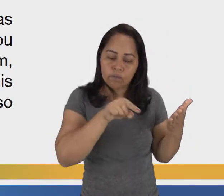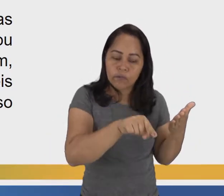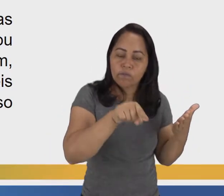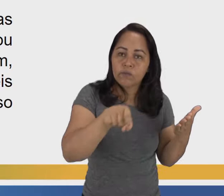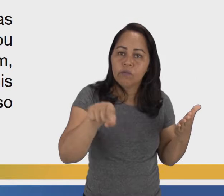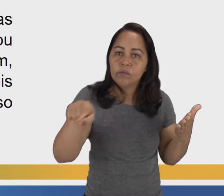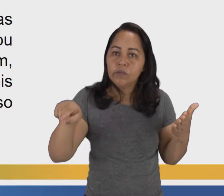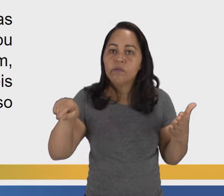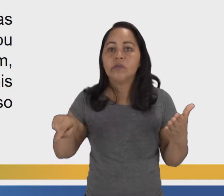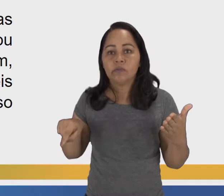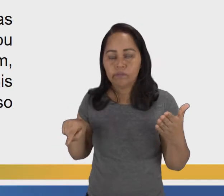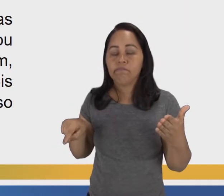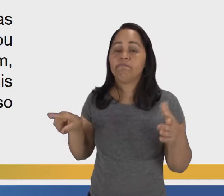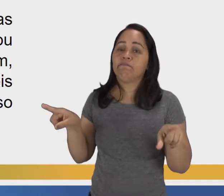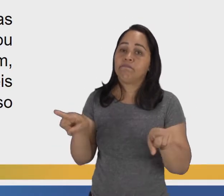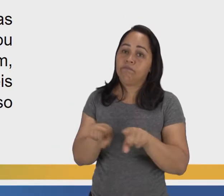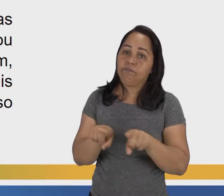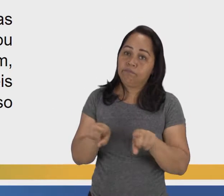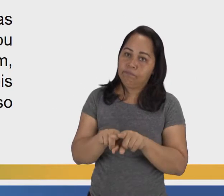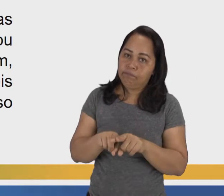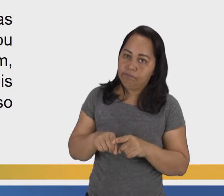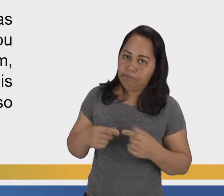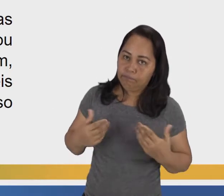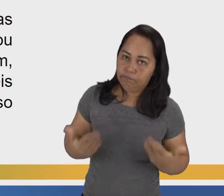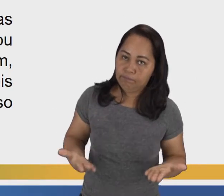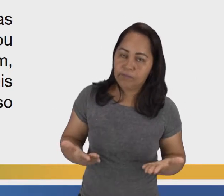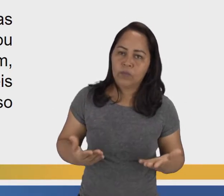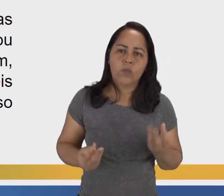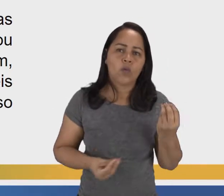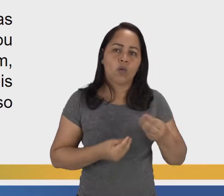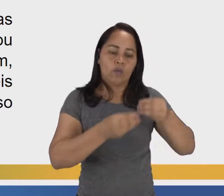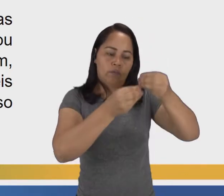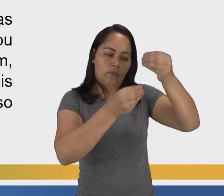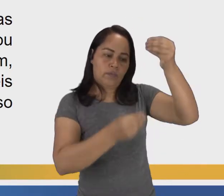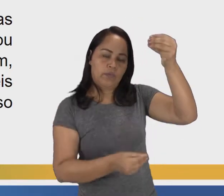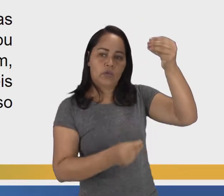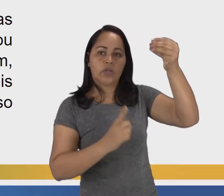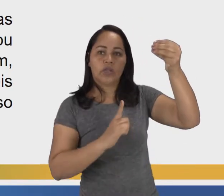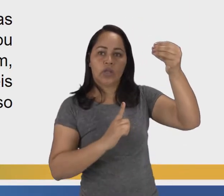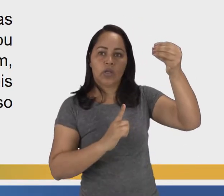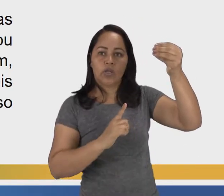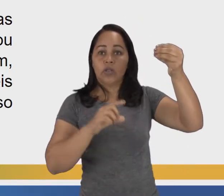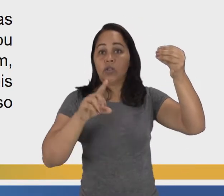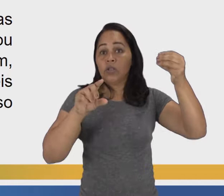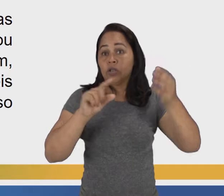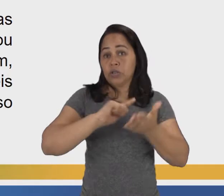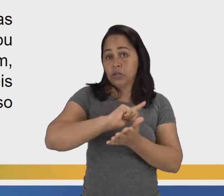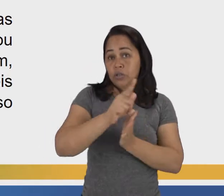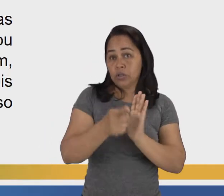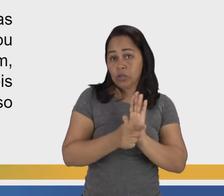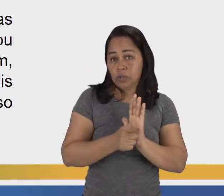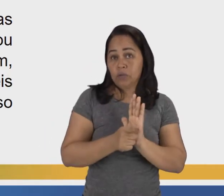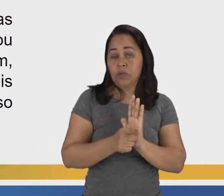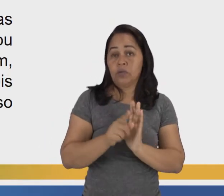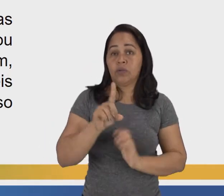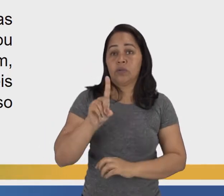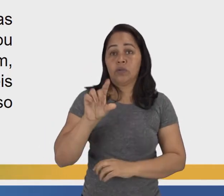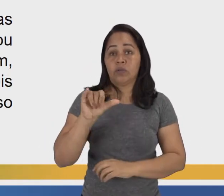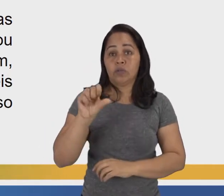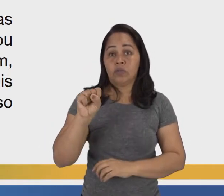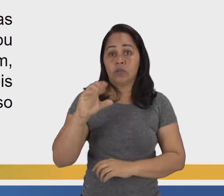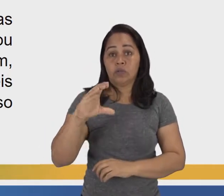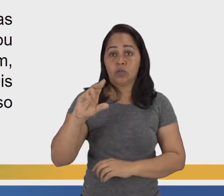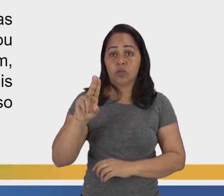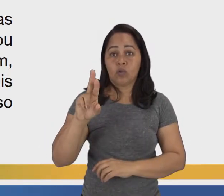tipos relativamente estáveis de enunciados, que são chamados de gêneros do discurso. Essa é uma fala de Bakhtin, que nós temos aí